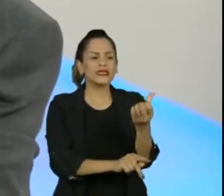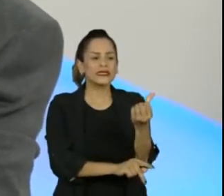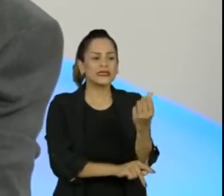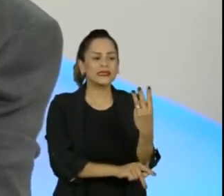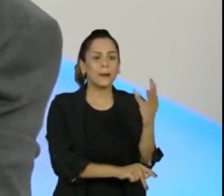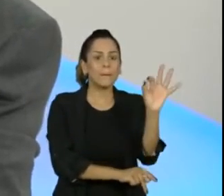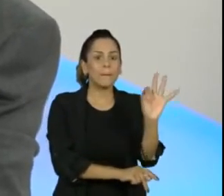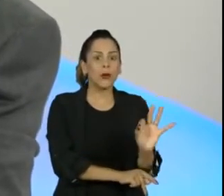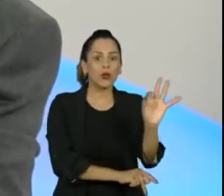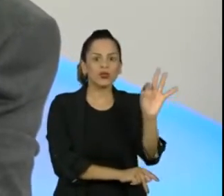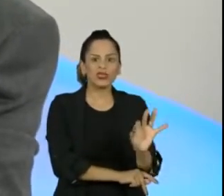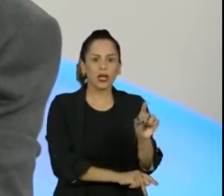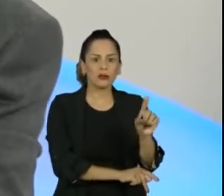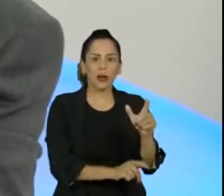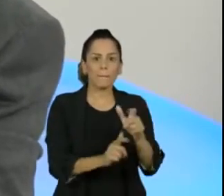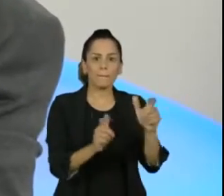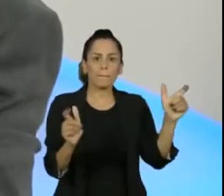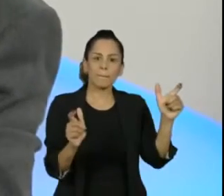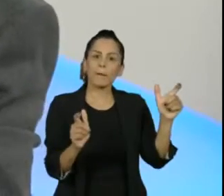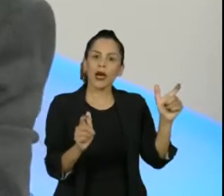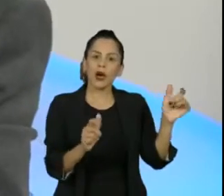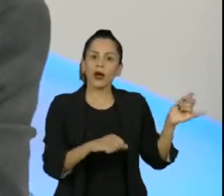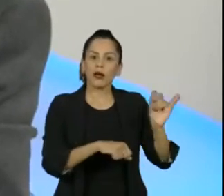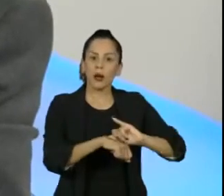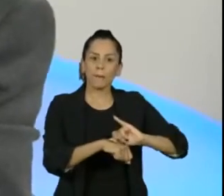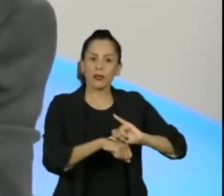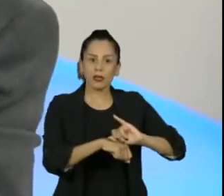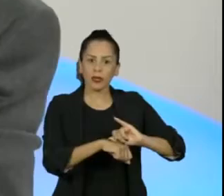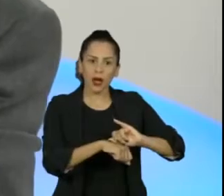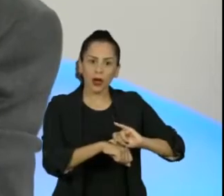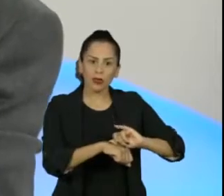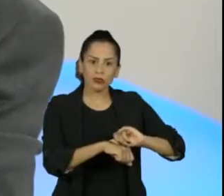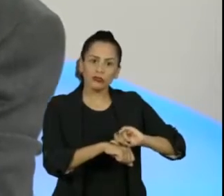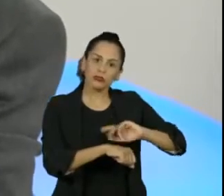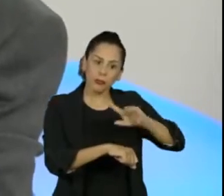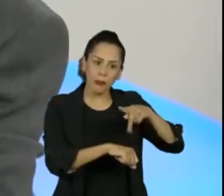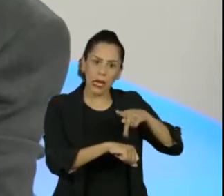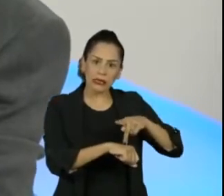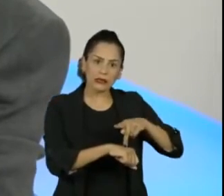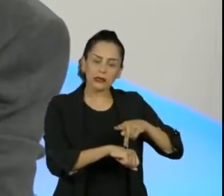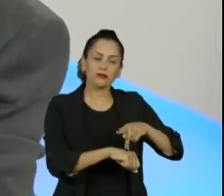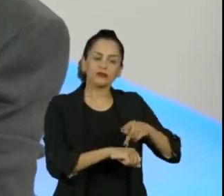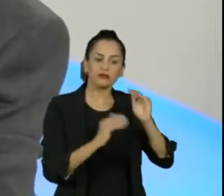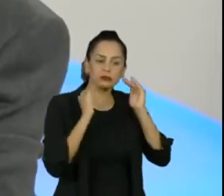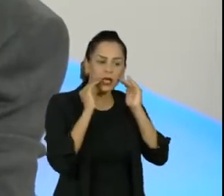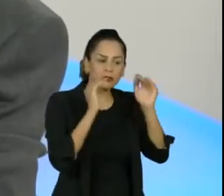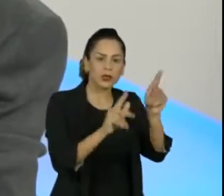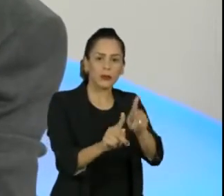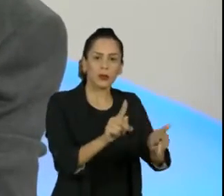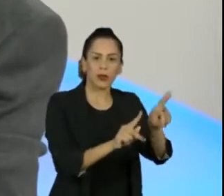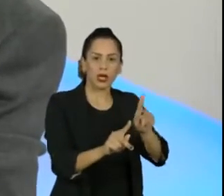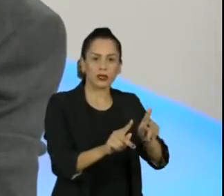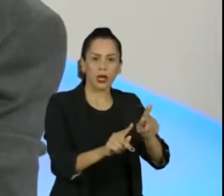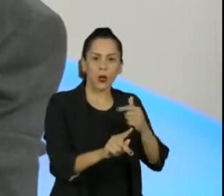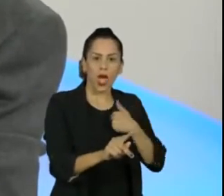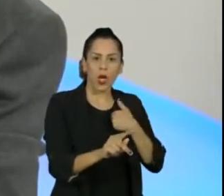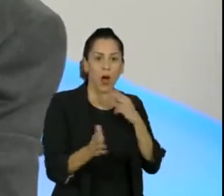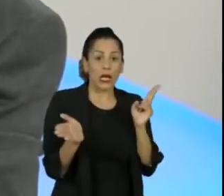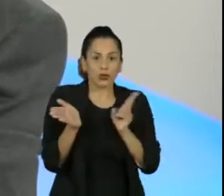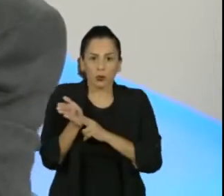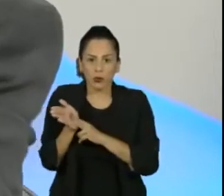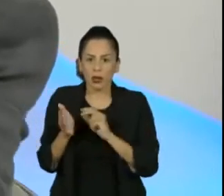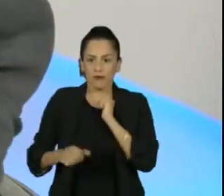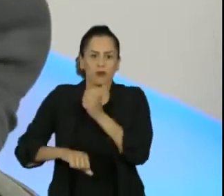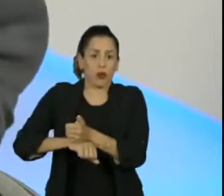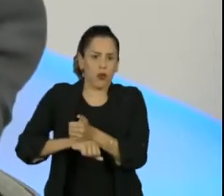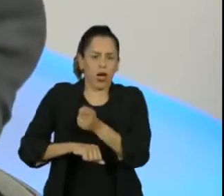maior capital do país, né? Eu nem assumi o meu segundo mandato. Então, e de mais a mais, nós temos que ver